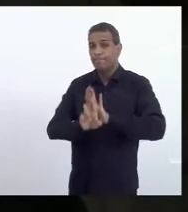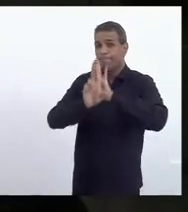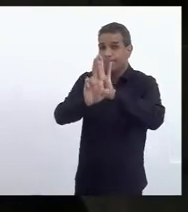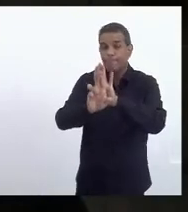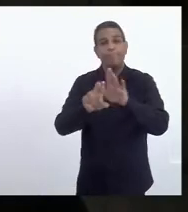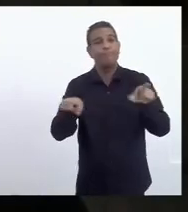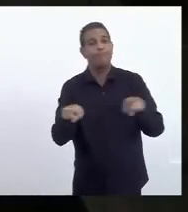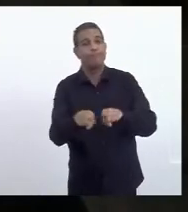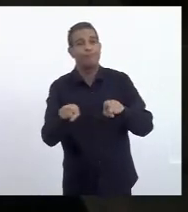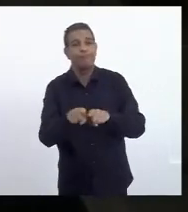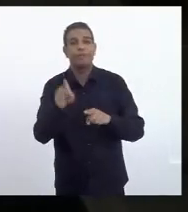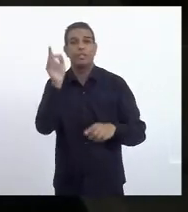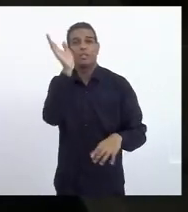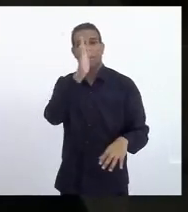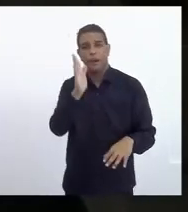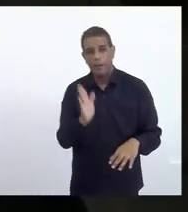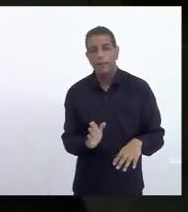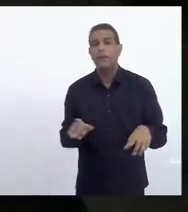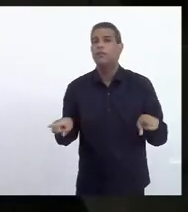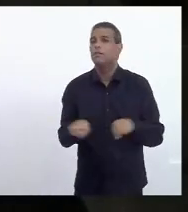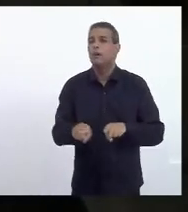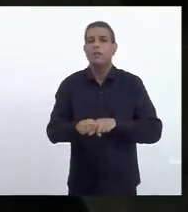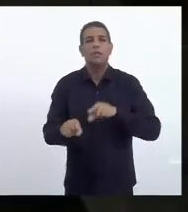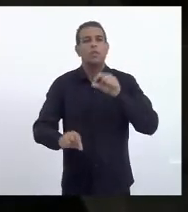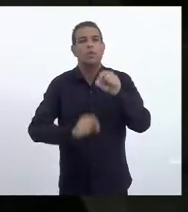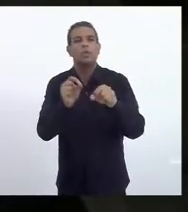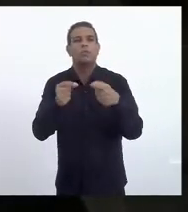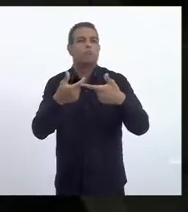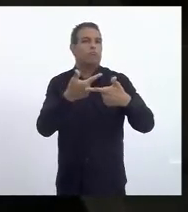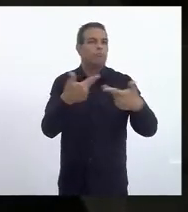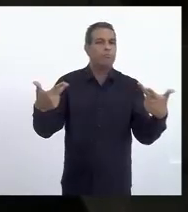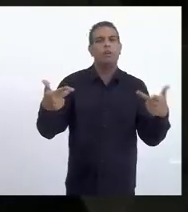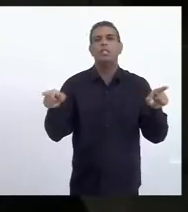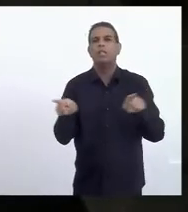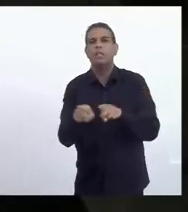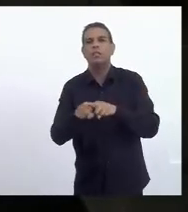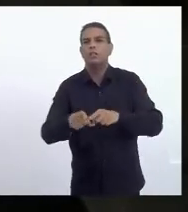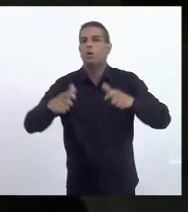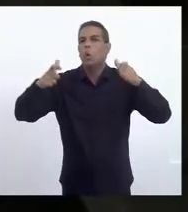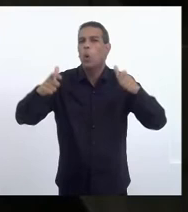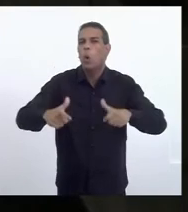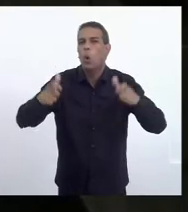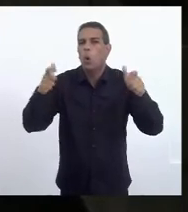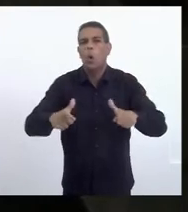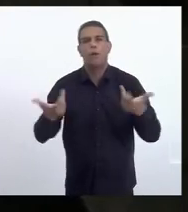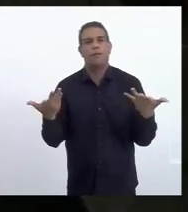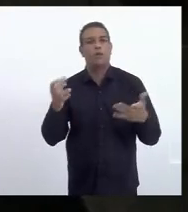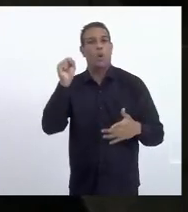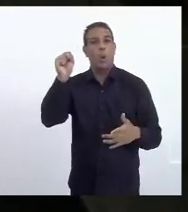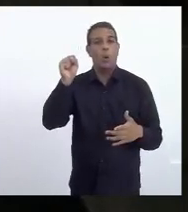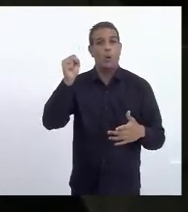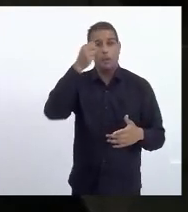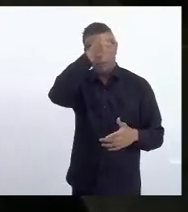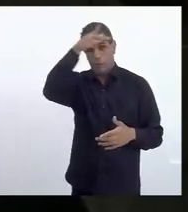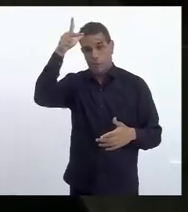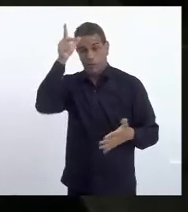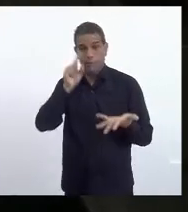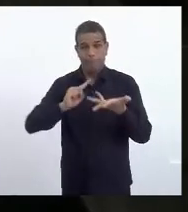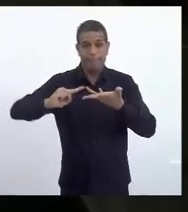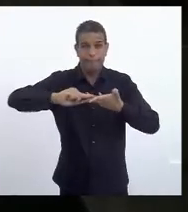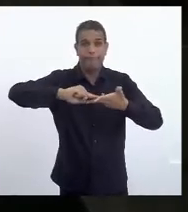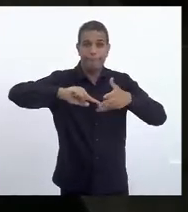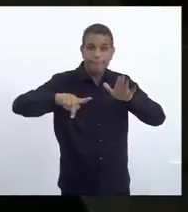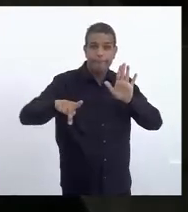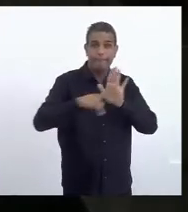indígena representante brasileira na abertura oficial do evento quero ressaltar que oito municípios brasileiros assumem